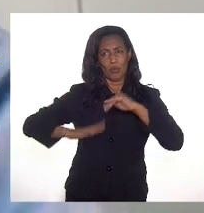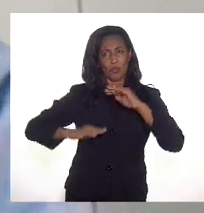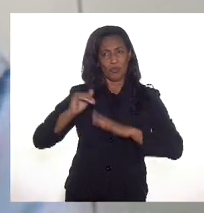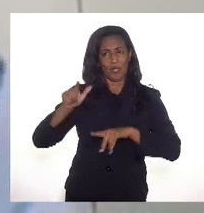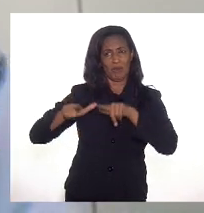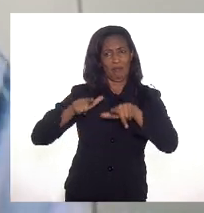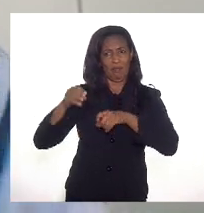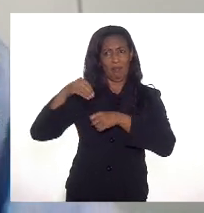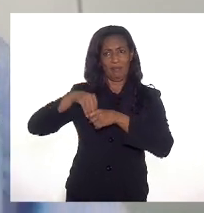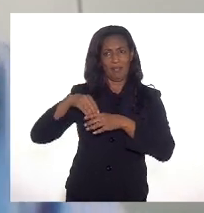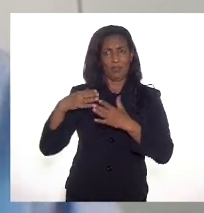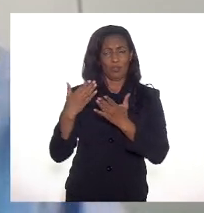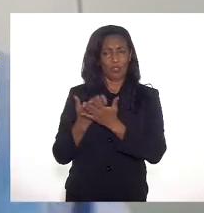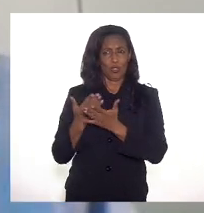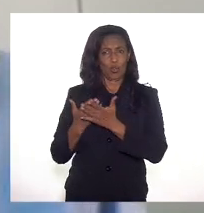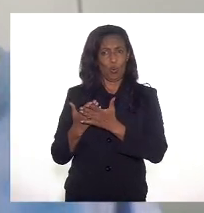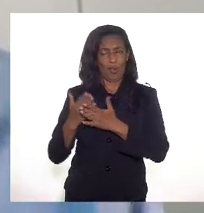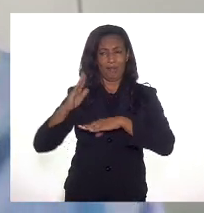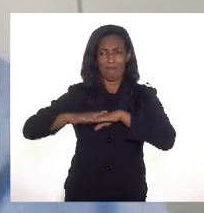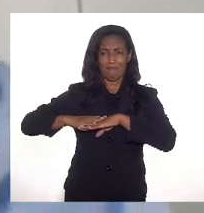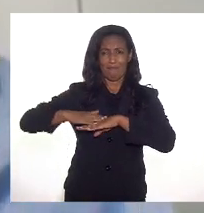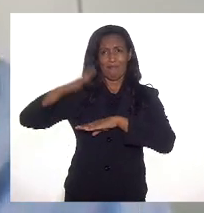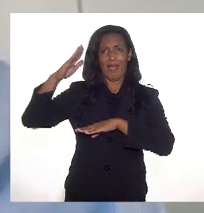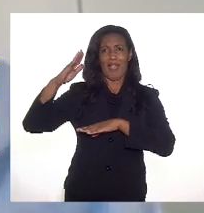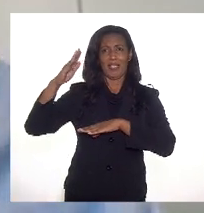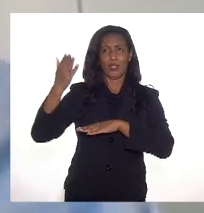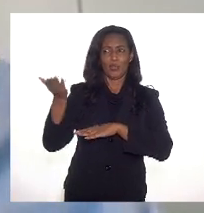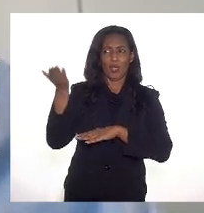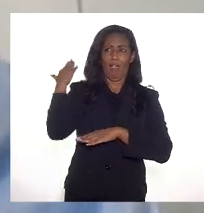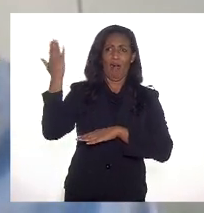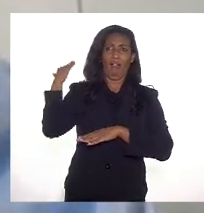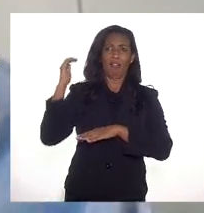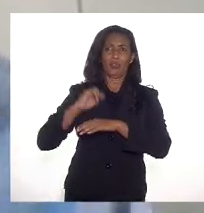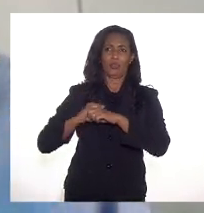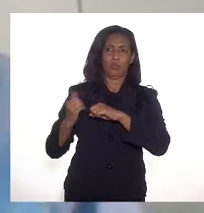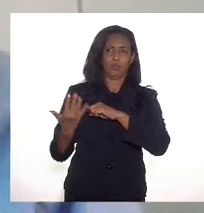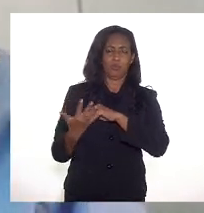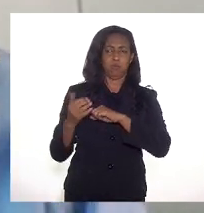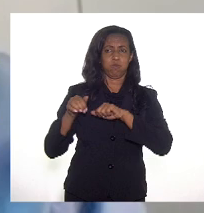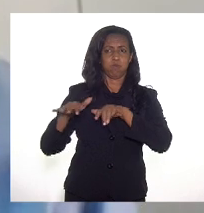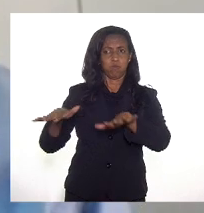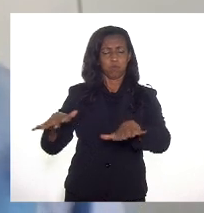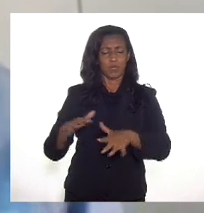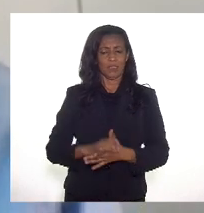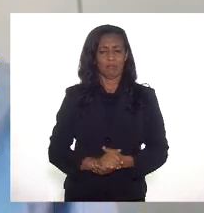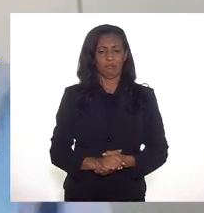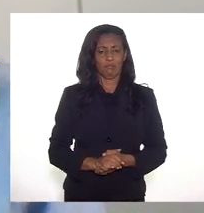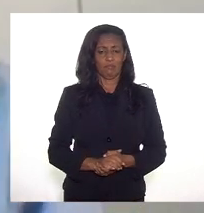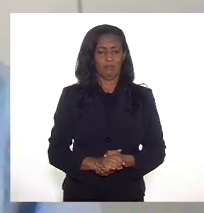110% maior do que o número de mortos anterior ao período da pandemia. Então, essa é uma dimensão